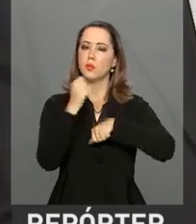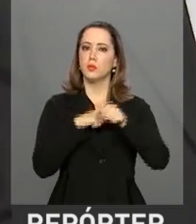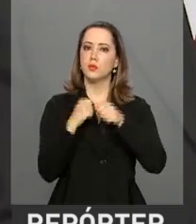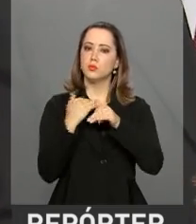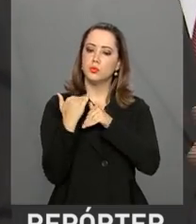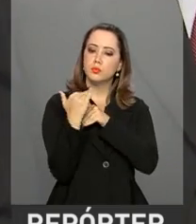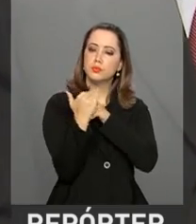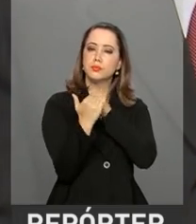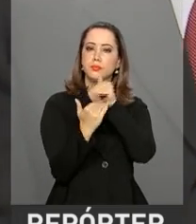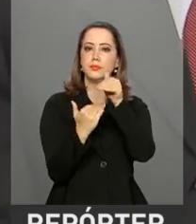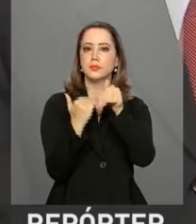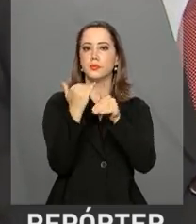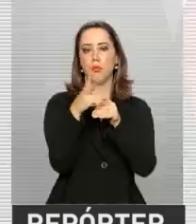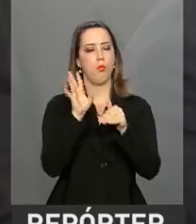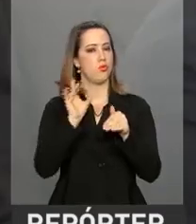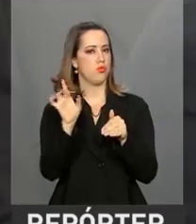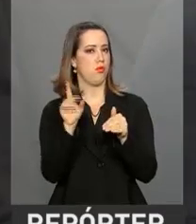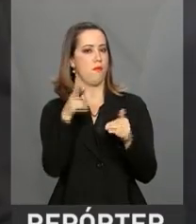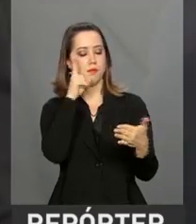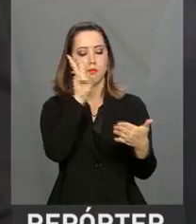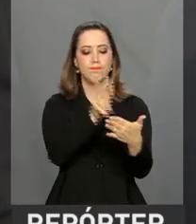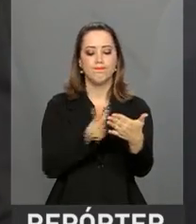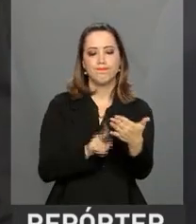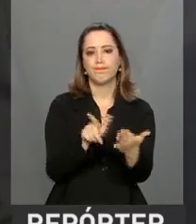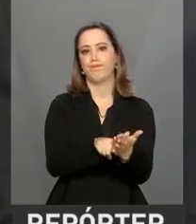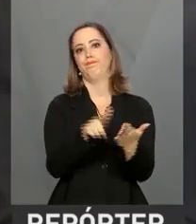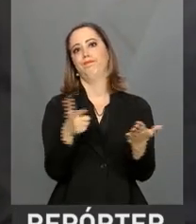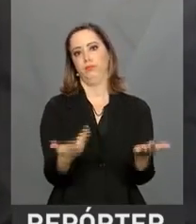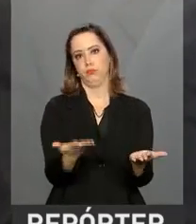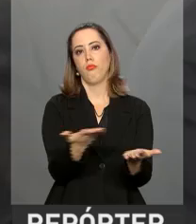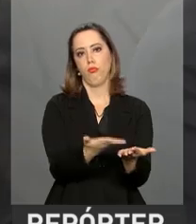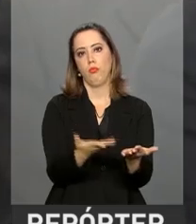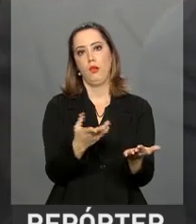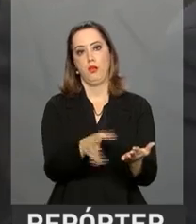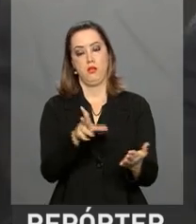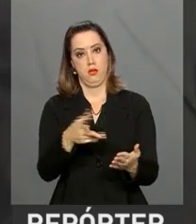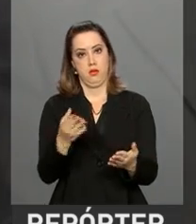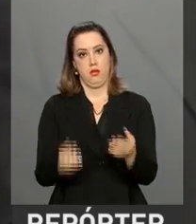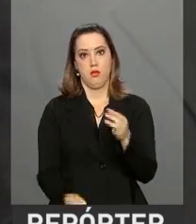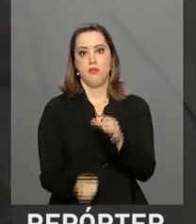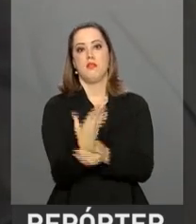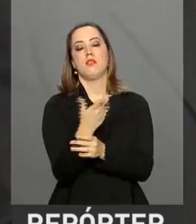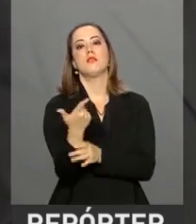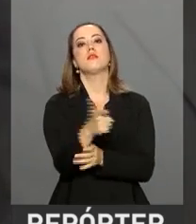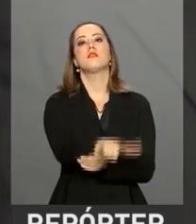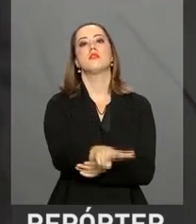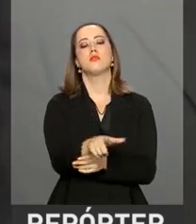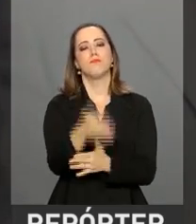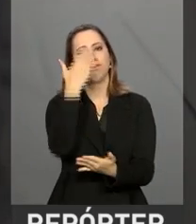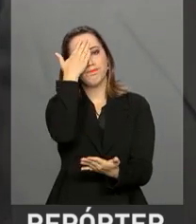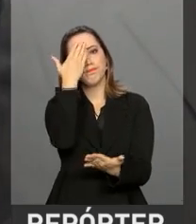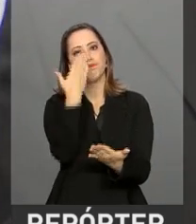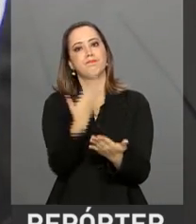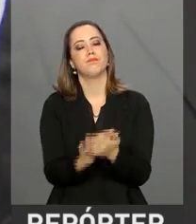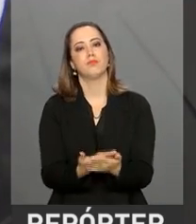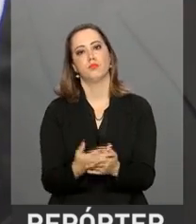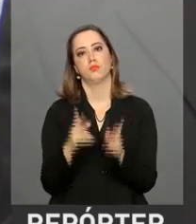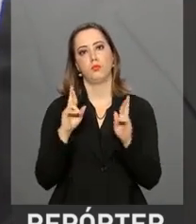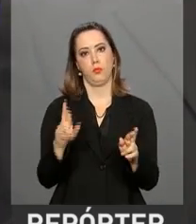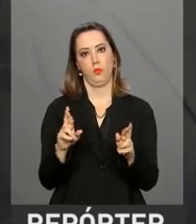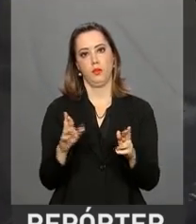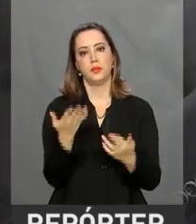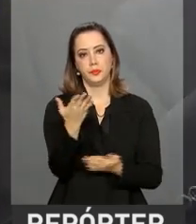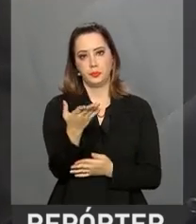está se recuperando basta ler os jornais A ideia é Renascer a esperança é esta a ideia Renascer a confiança e como diz o